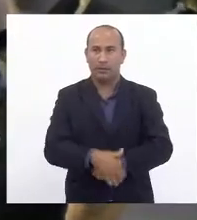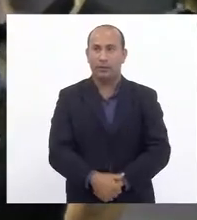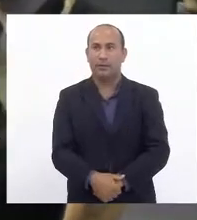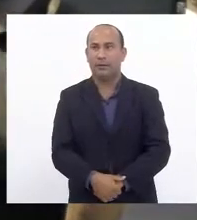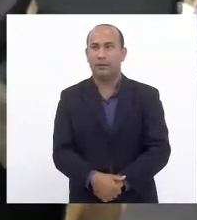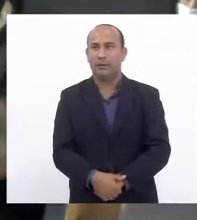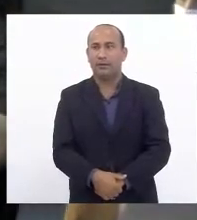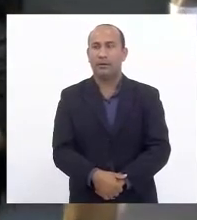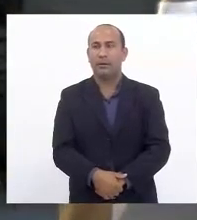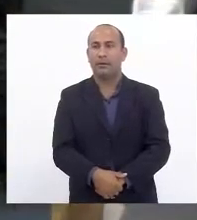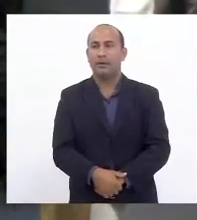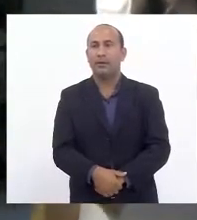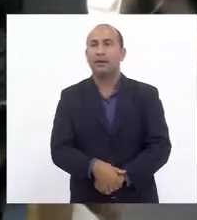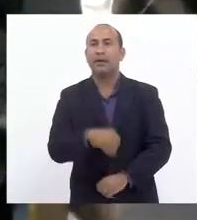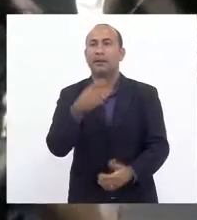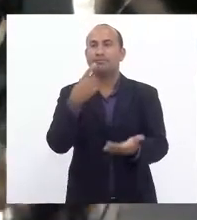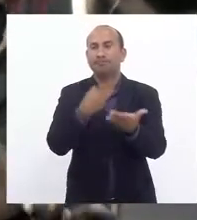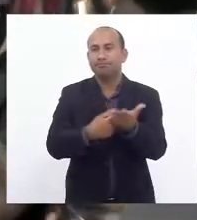é um marco, assim,